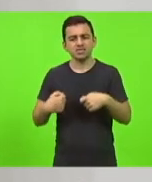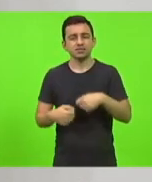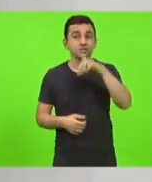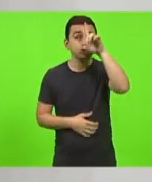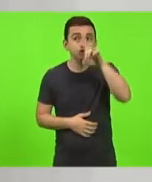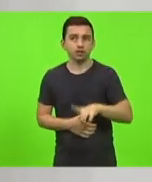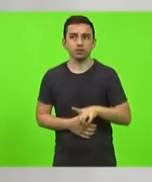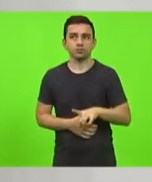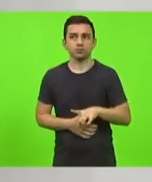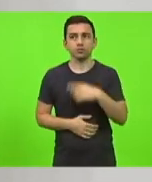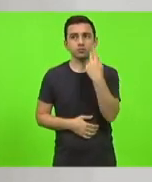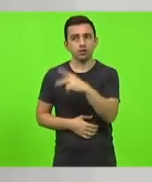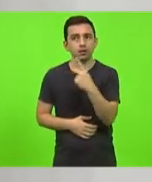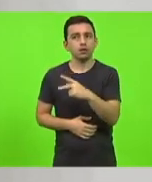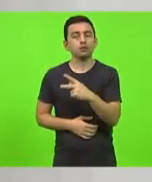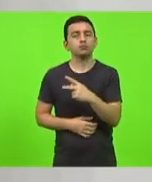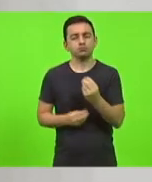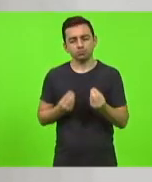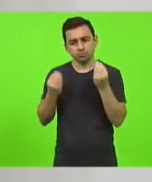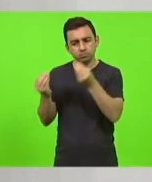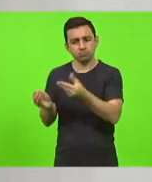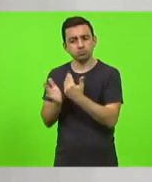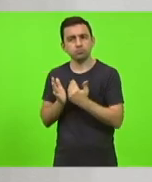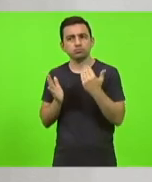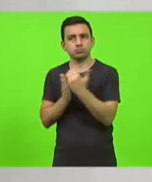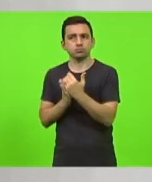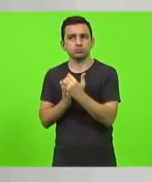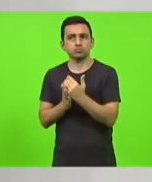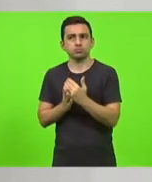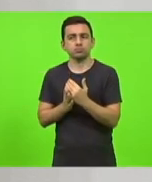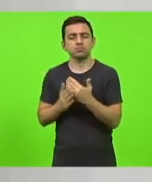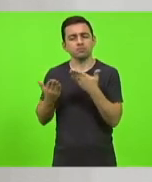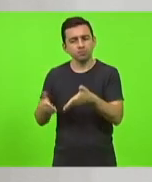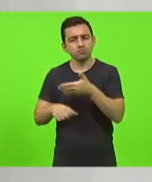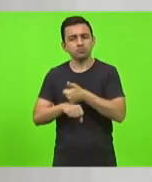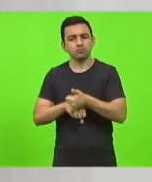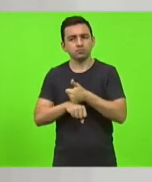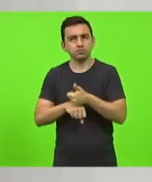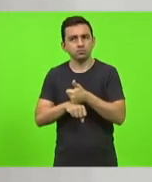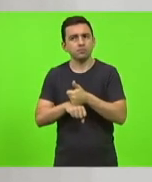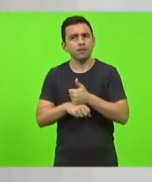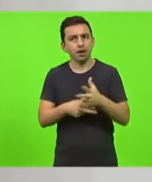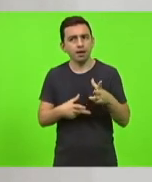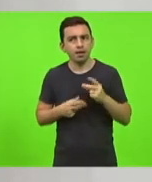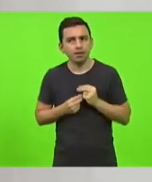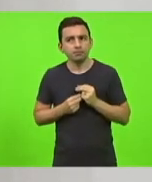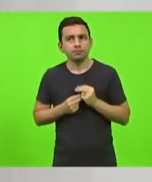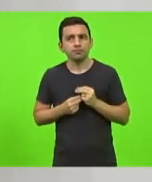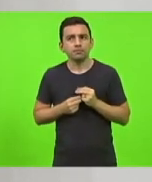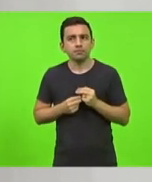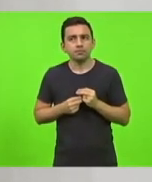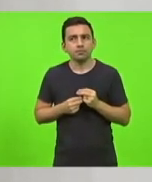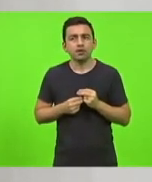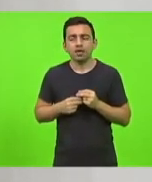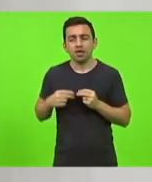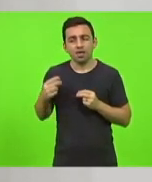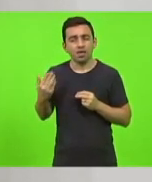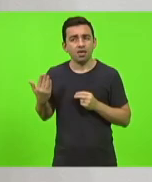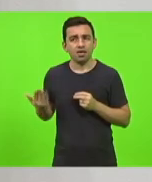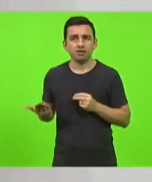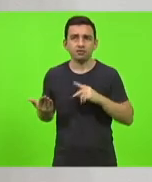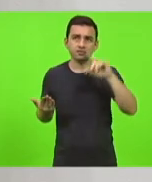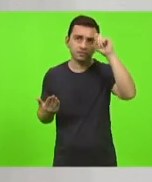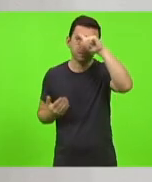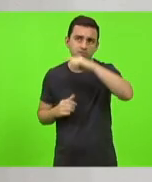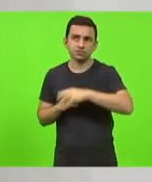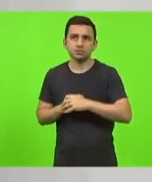de ter este benefício. É para esse profissional que está pagando para trabalhar. E vamos falar